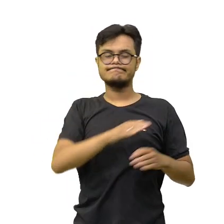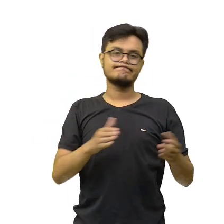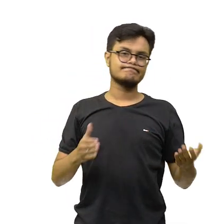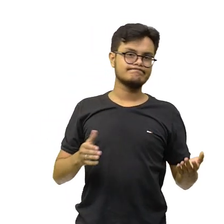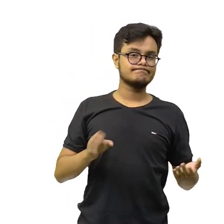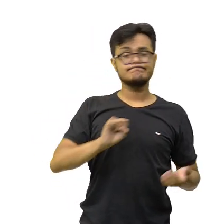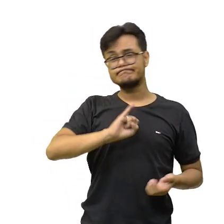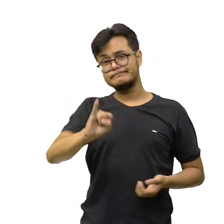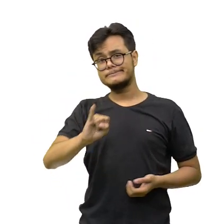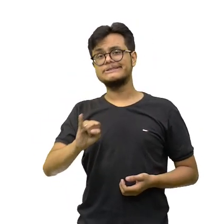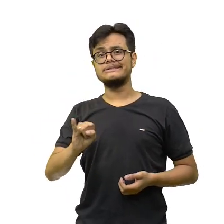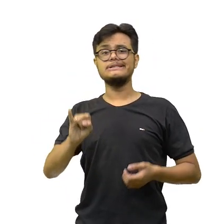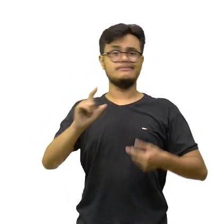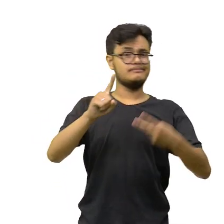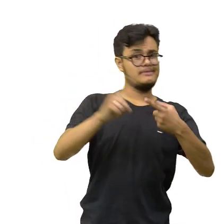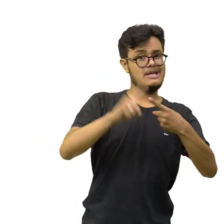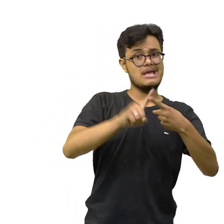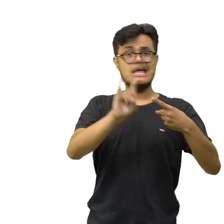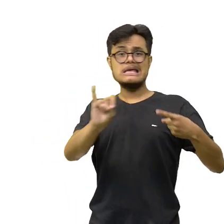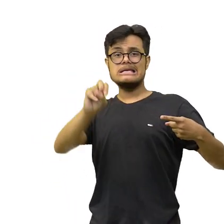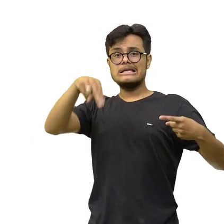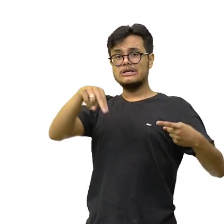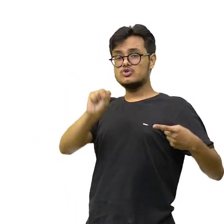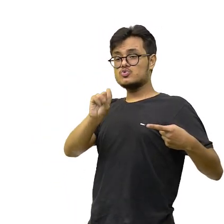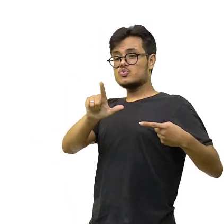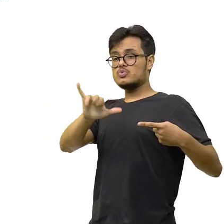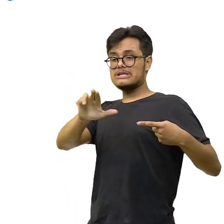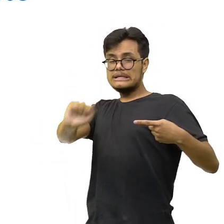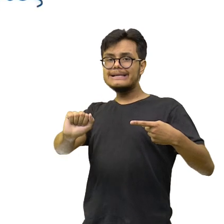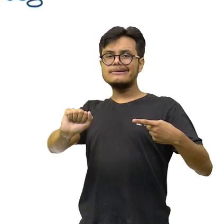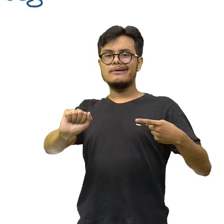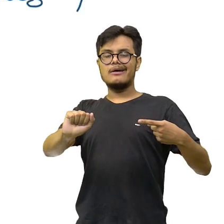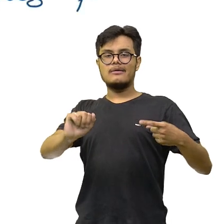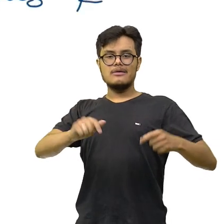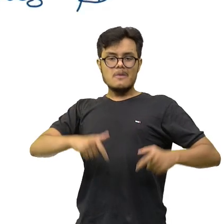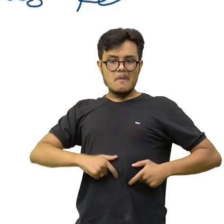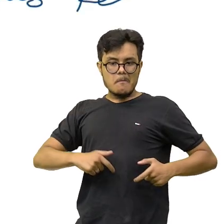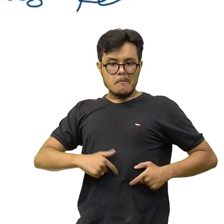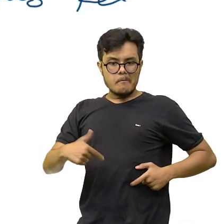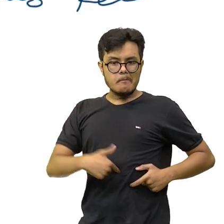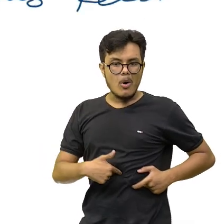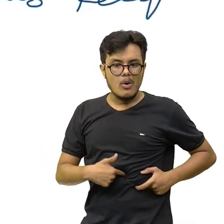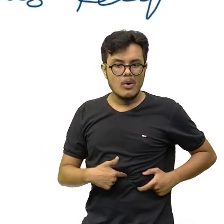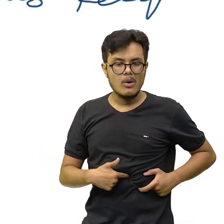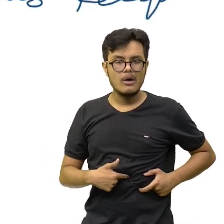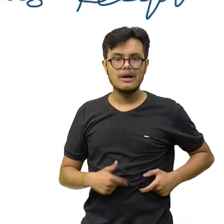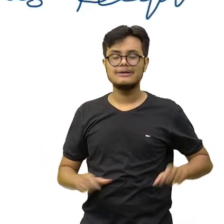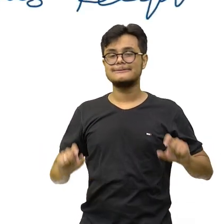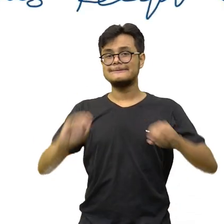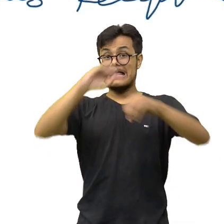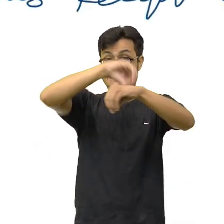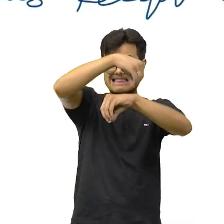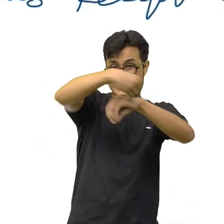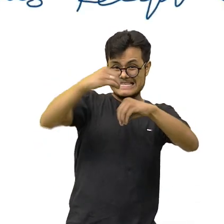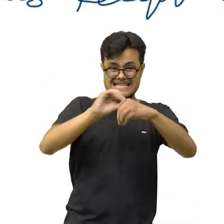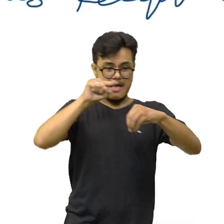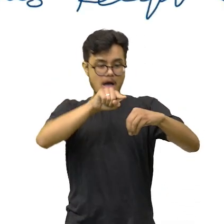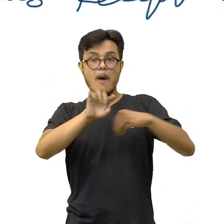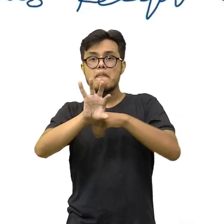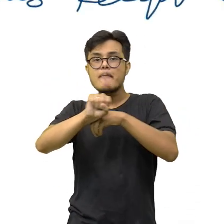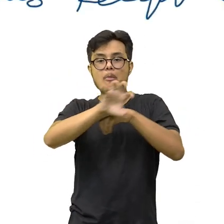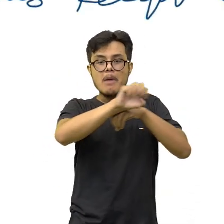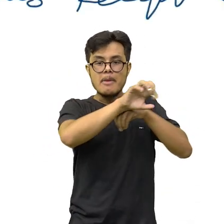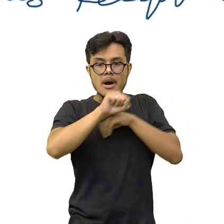dar pico de insulina. E isso gera danos nos receptores